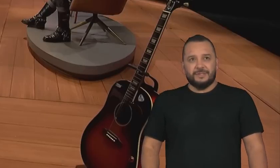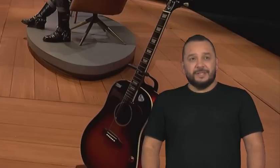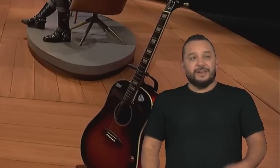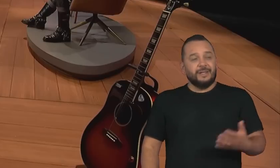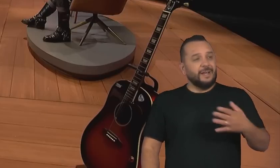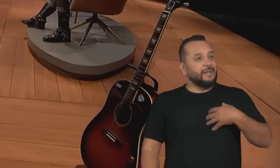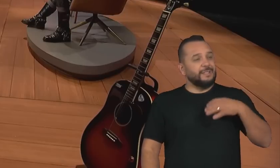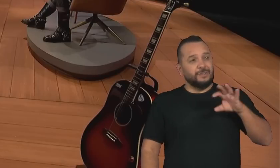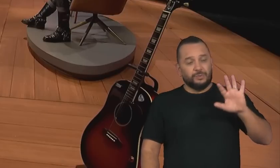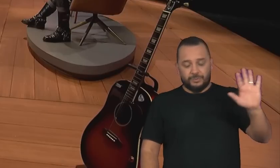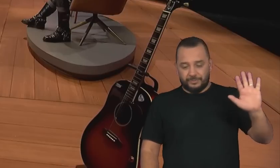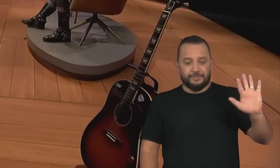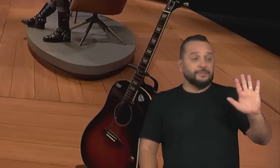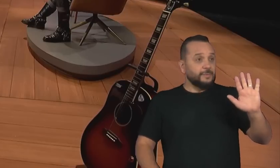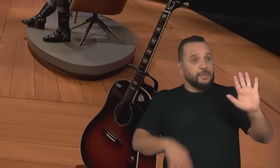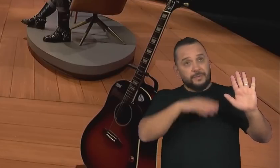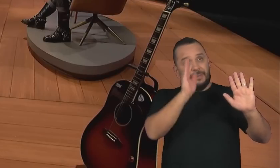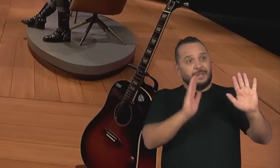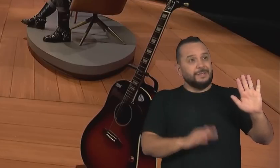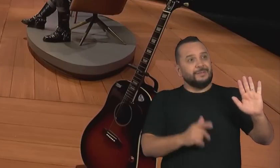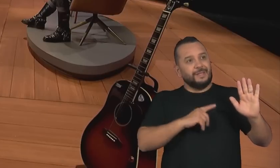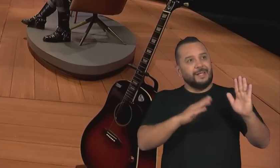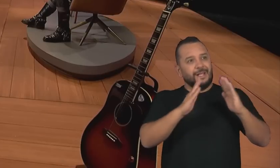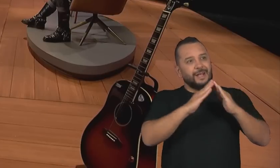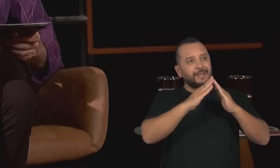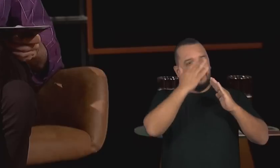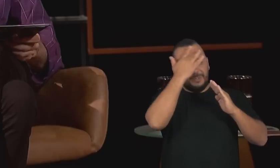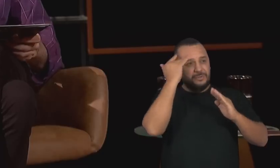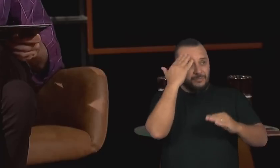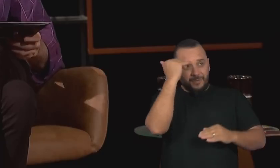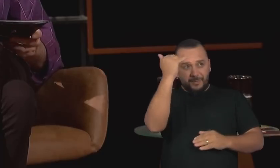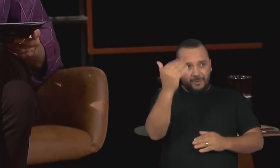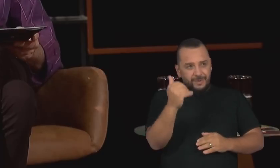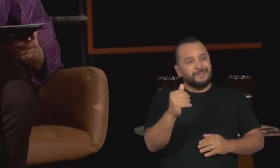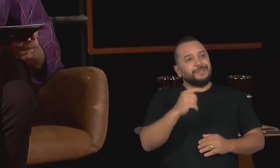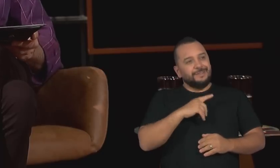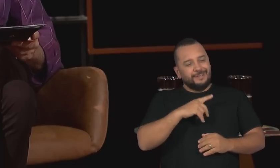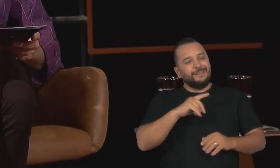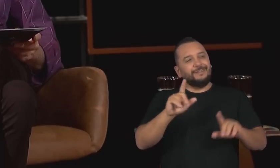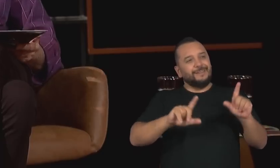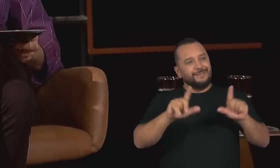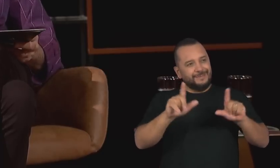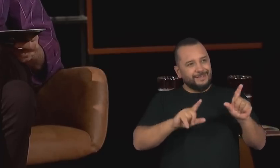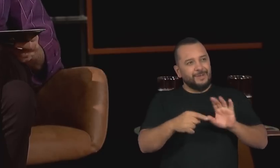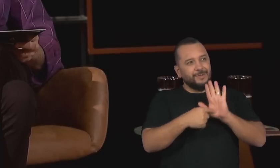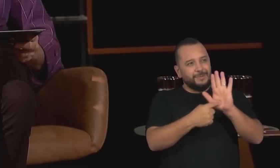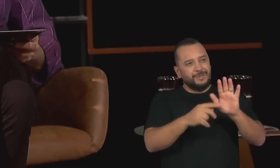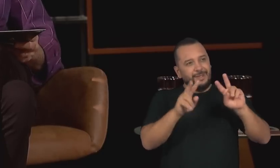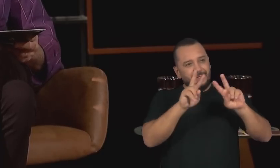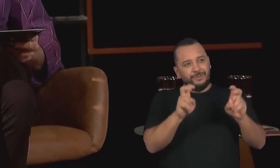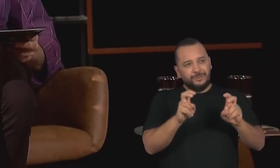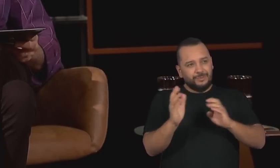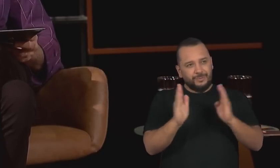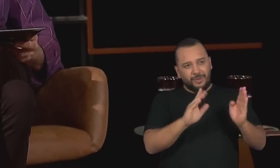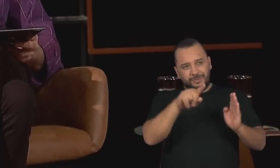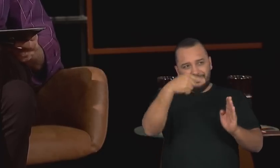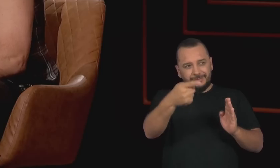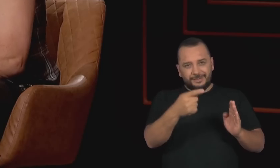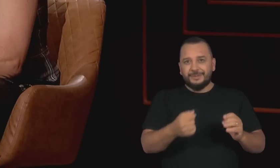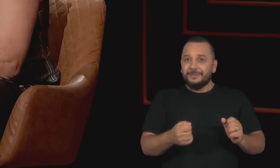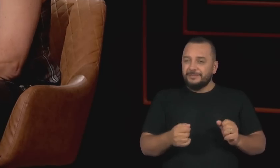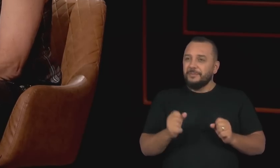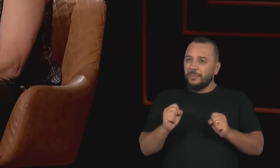Aí, Supla, no Brasil vem a Casa dos Artistas, parada de sucessos, vem televisão, assuntos para o nosso próximo bloco, pode